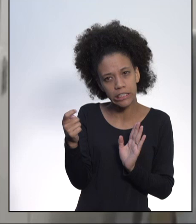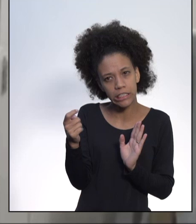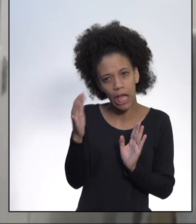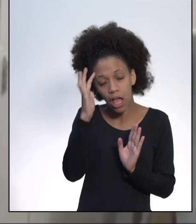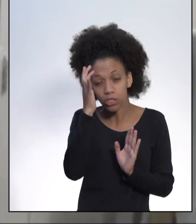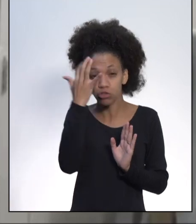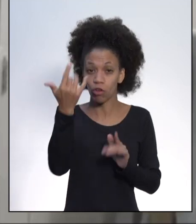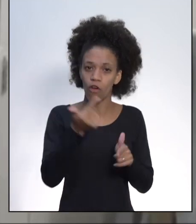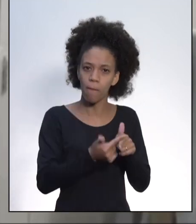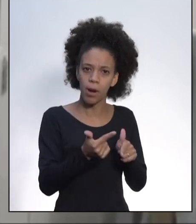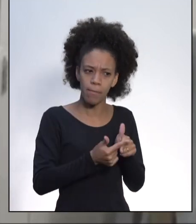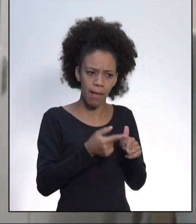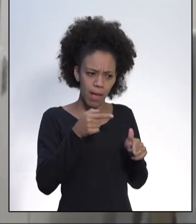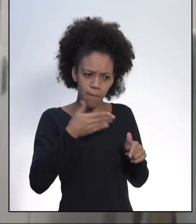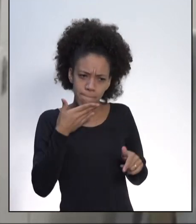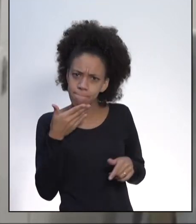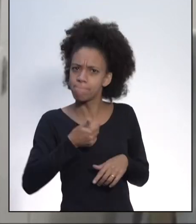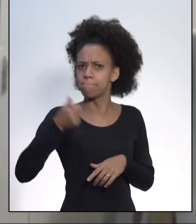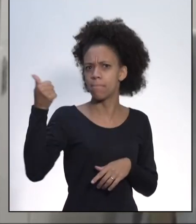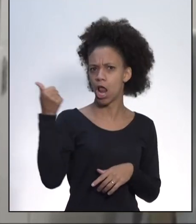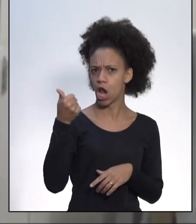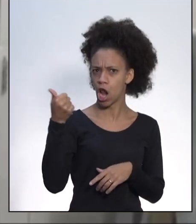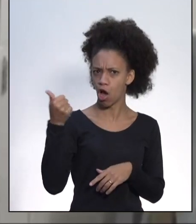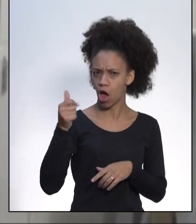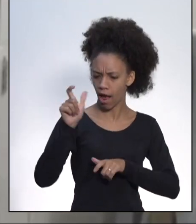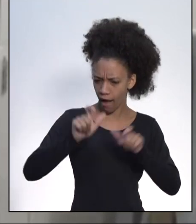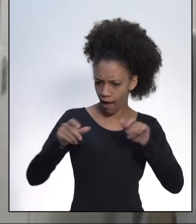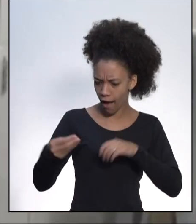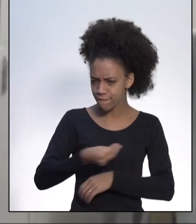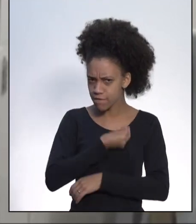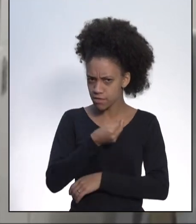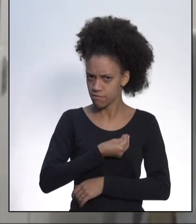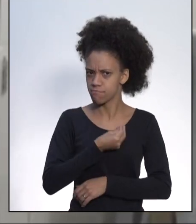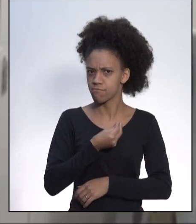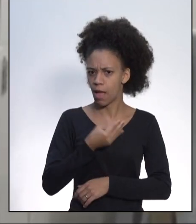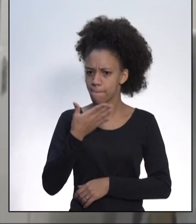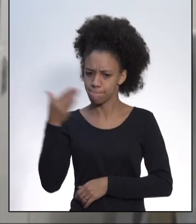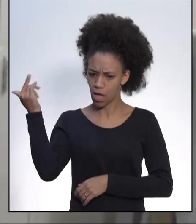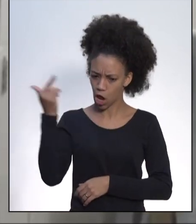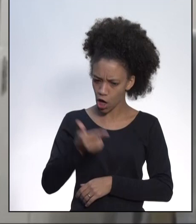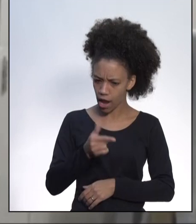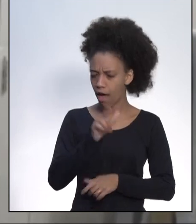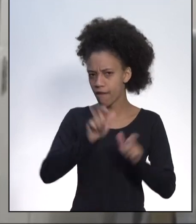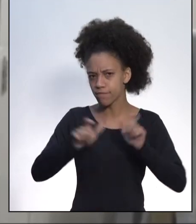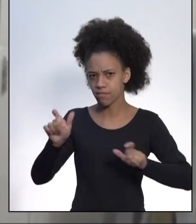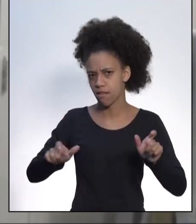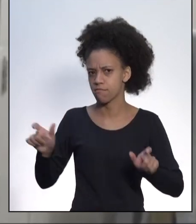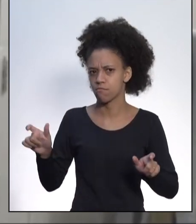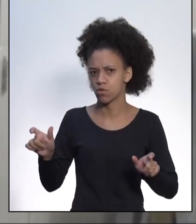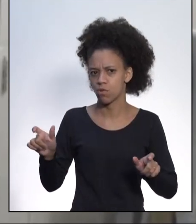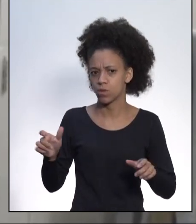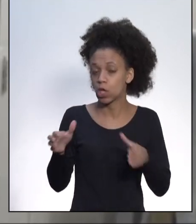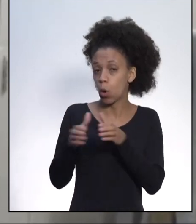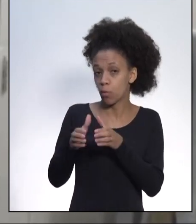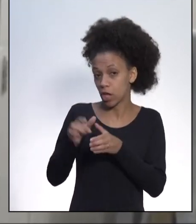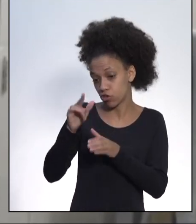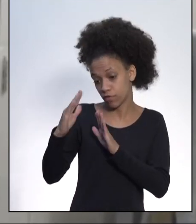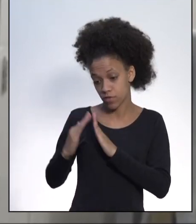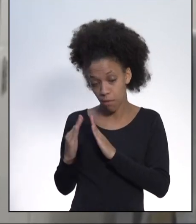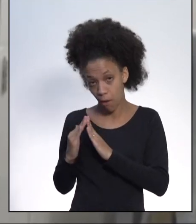solução que possa melhorar a vida das pessoas, tá? Que possa melhorar a vida das pessoas naquela comunidade que você